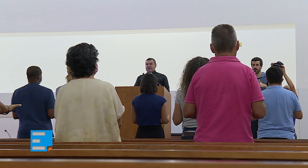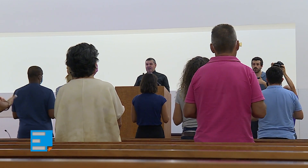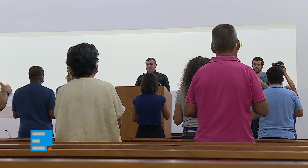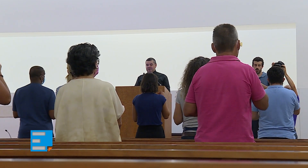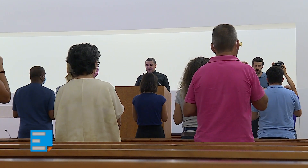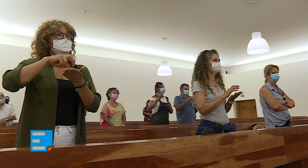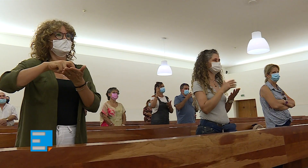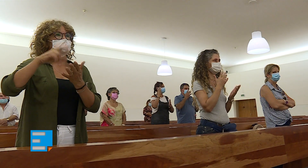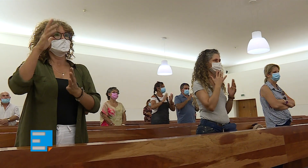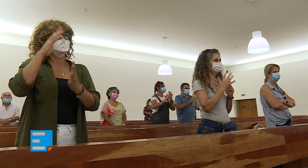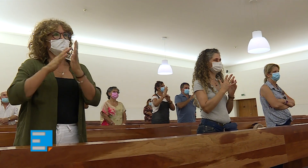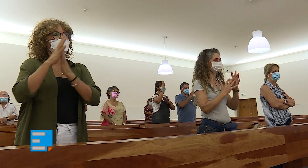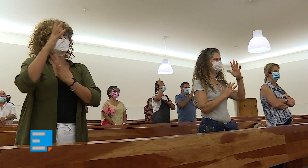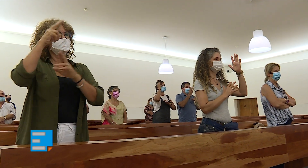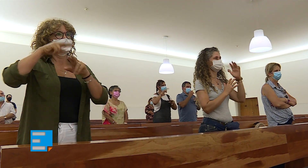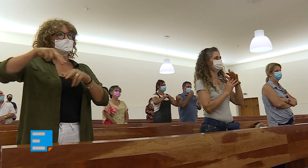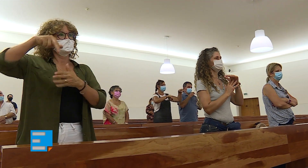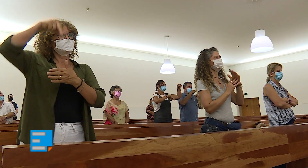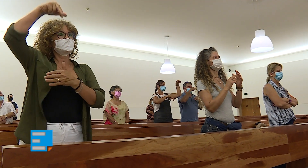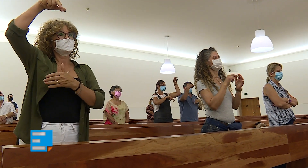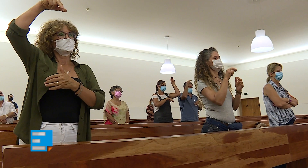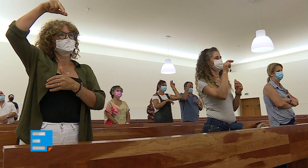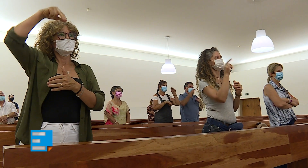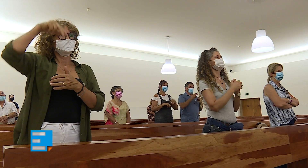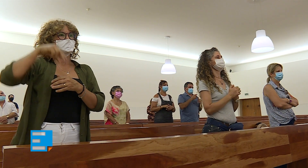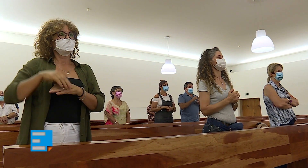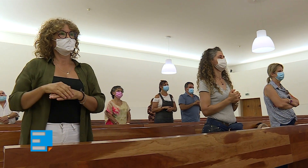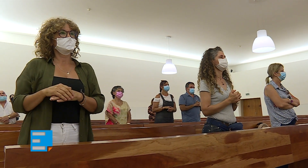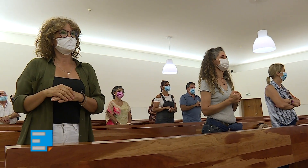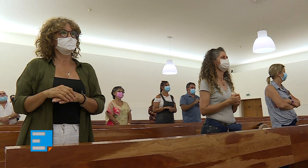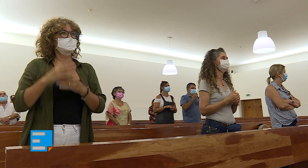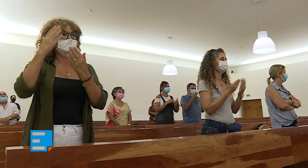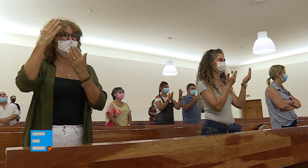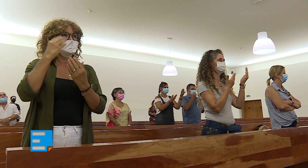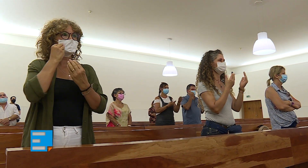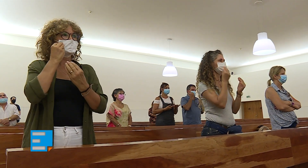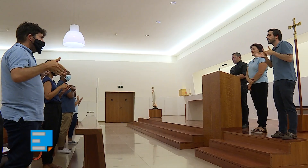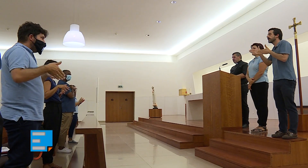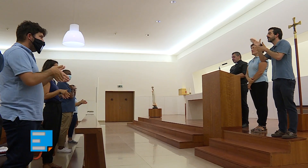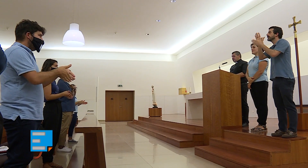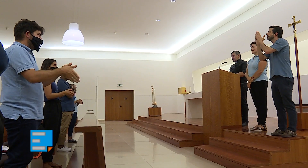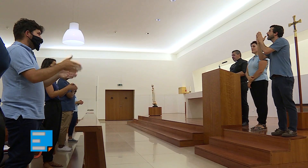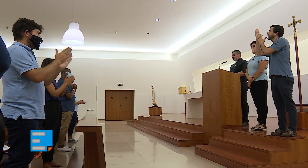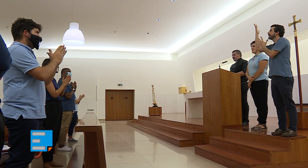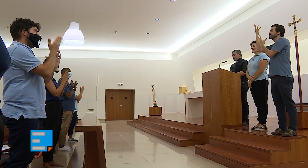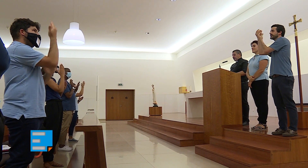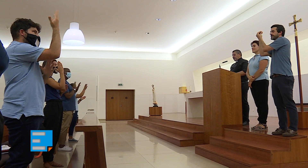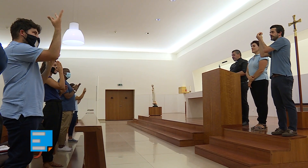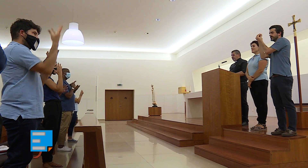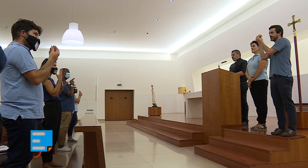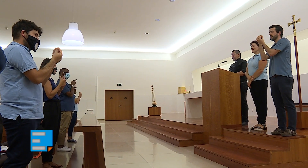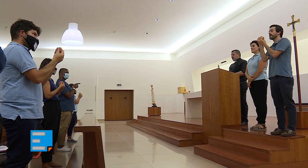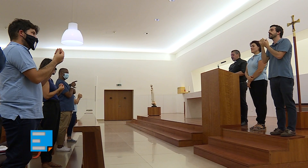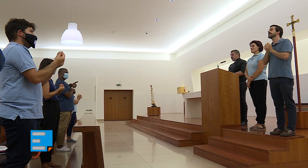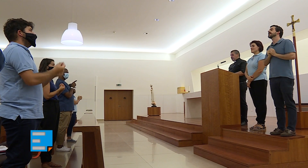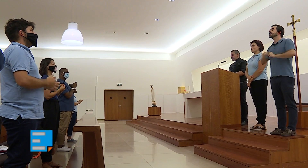a Eucaristia. Os peregrinos tiveram ainda a oportunidade de participar numa catequese sobre a mensagem de Fátima